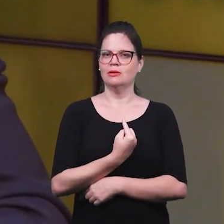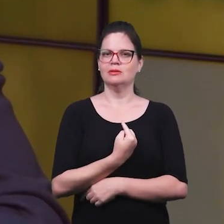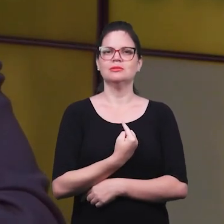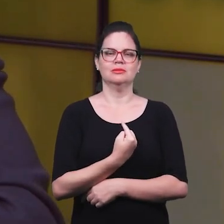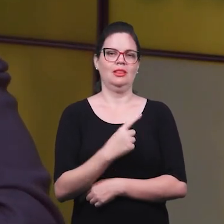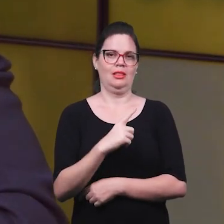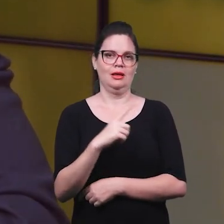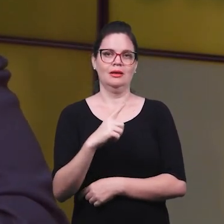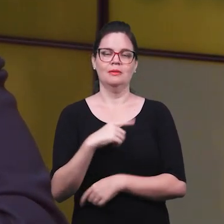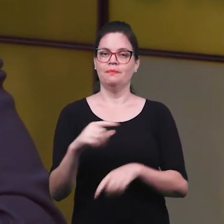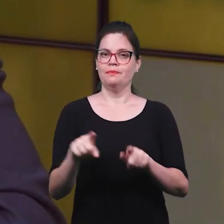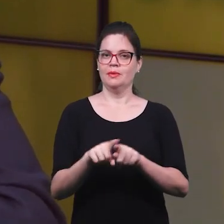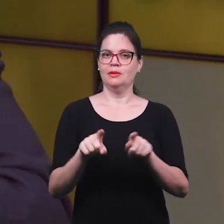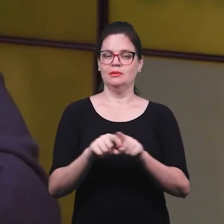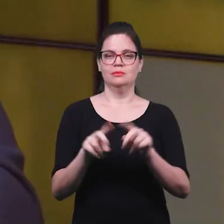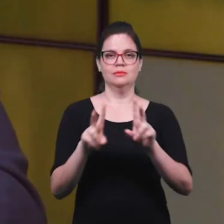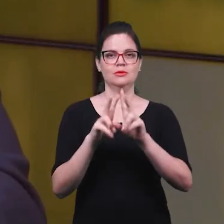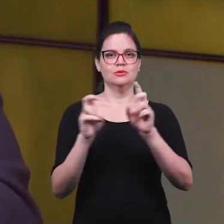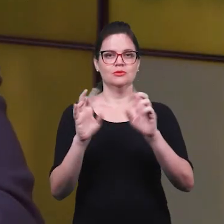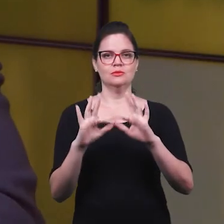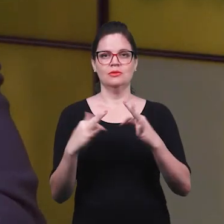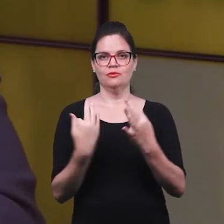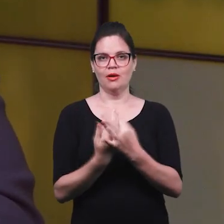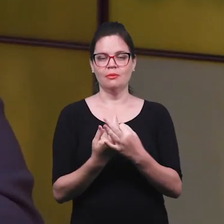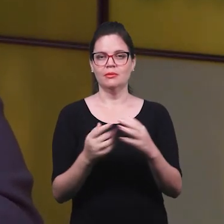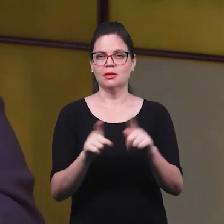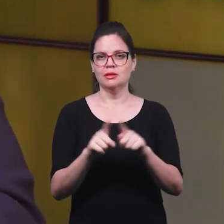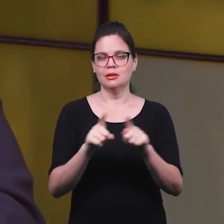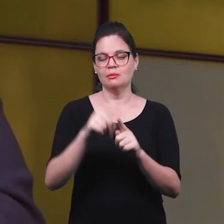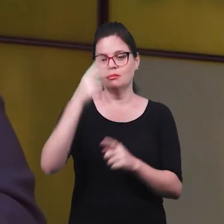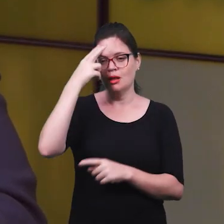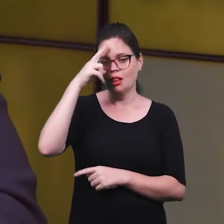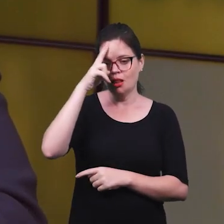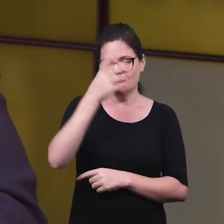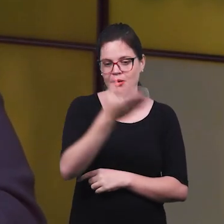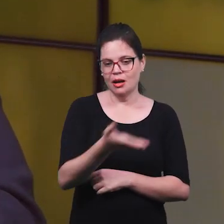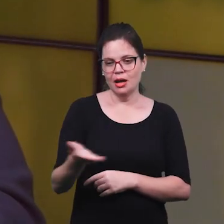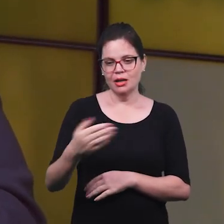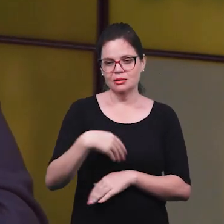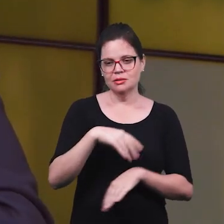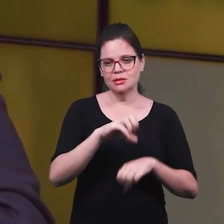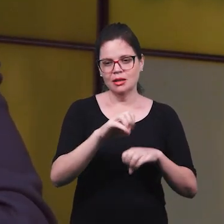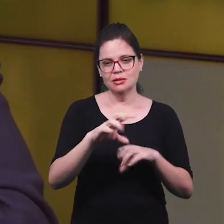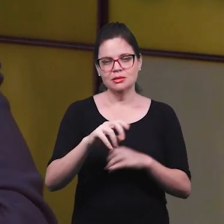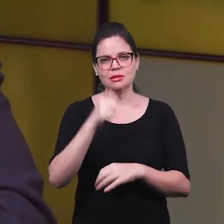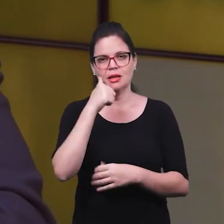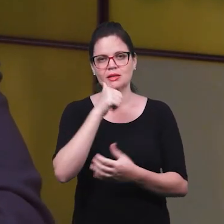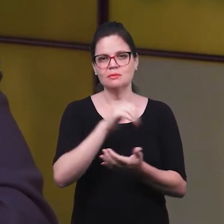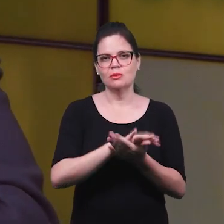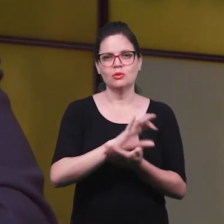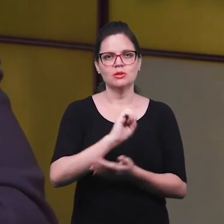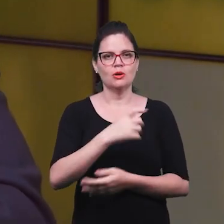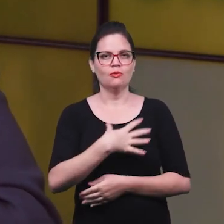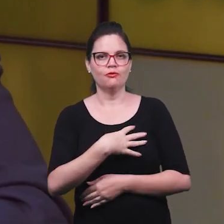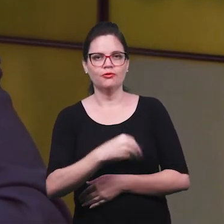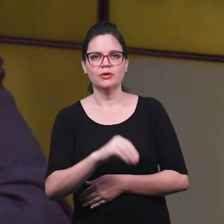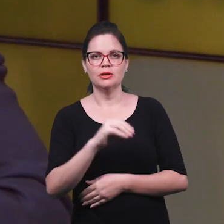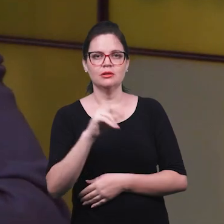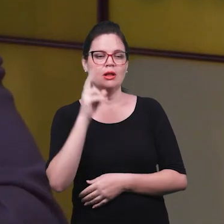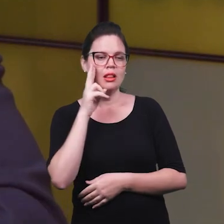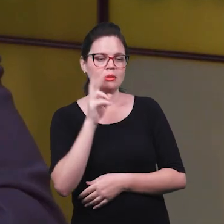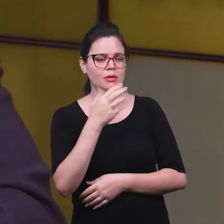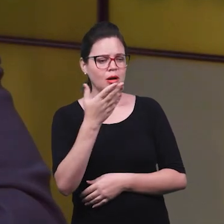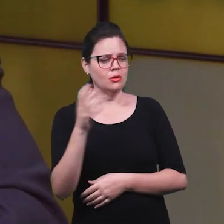com as nossas famílias, lembrar para os nossos filhos, lembrar, às vezes, para os esposos, de que é um Senhor, o Senhor não